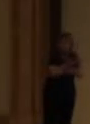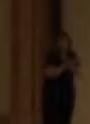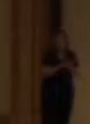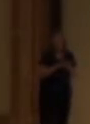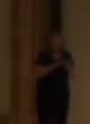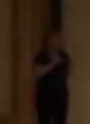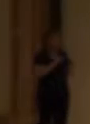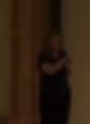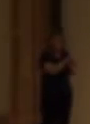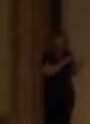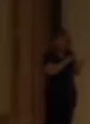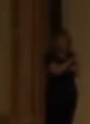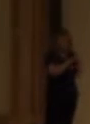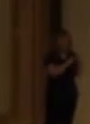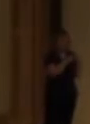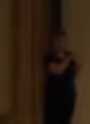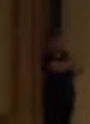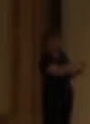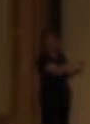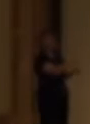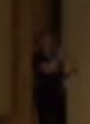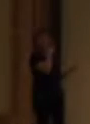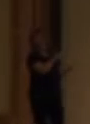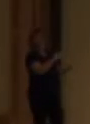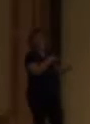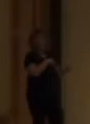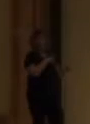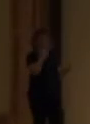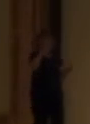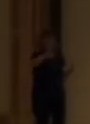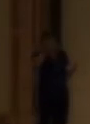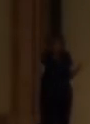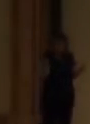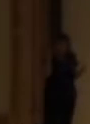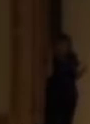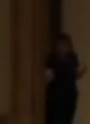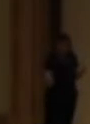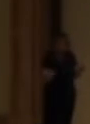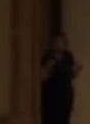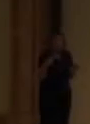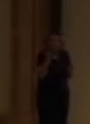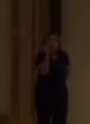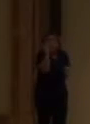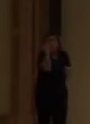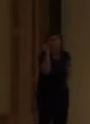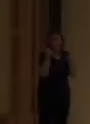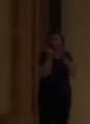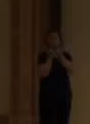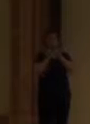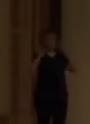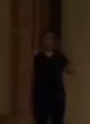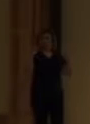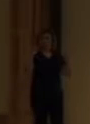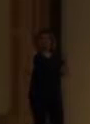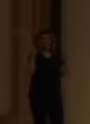foi uma das mais tardias independências africanas, como sabem, em 75, e depois de um ou dois